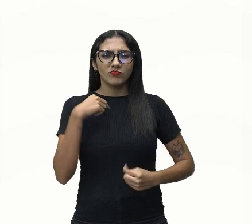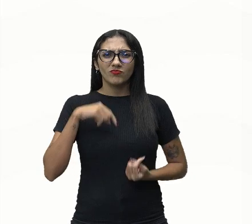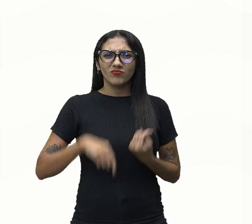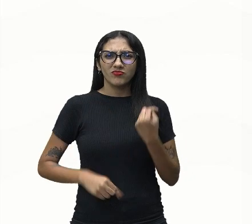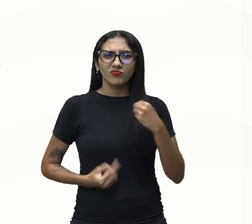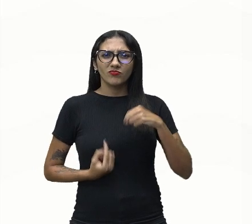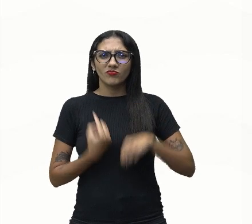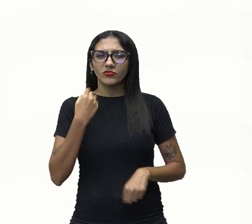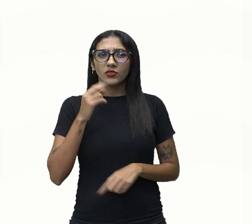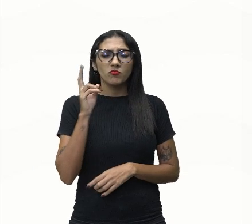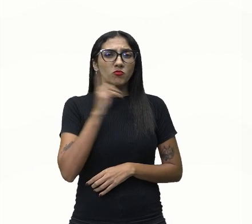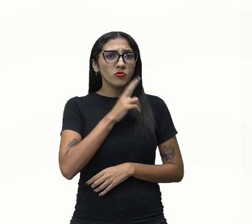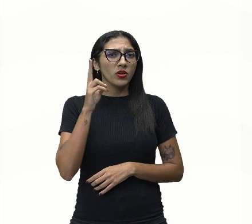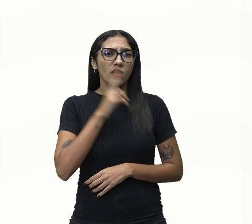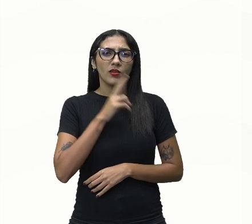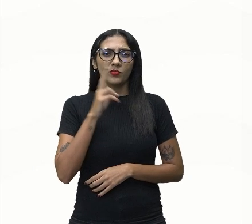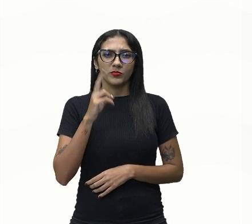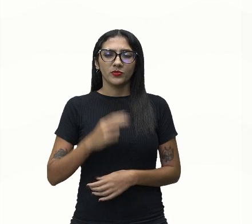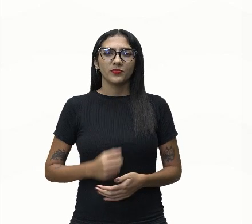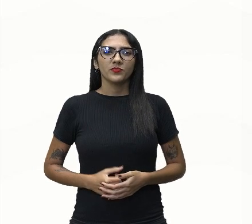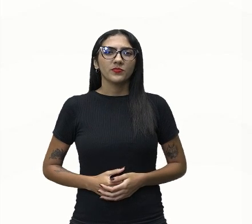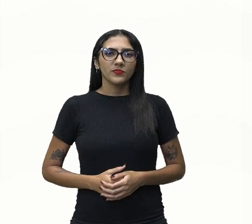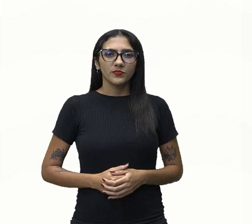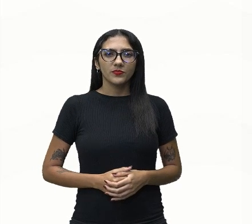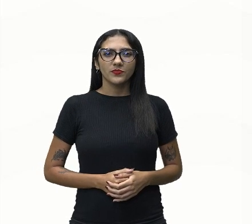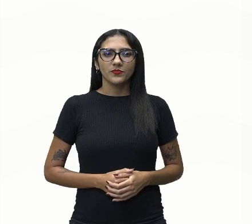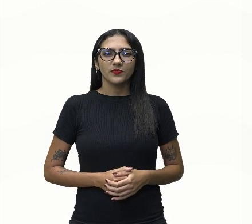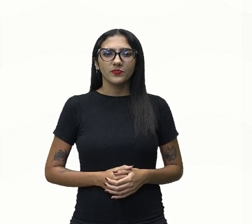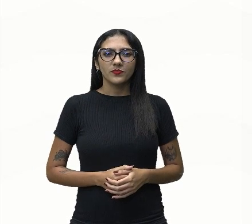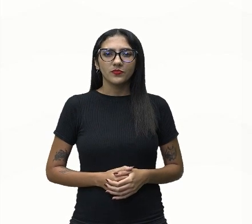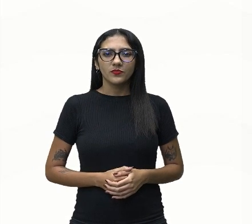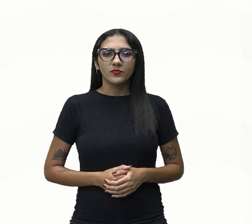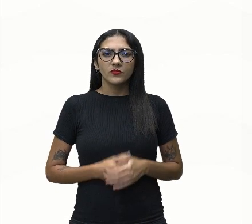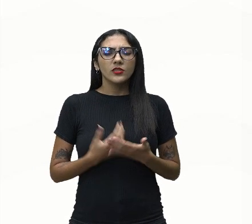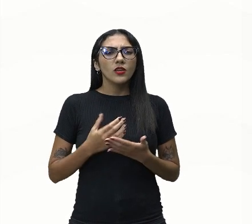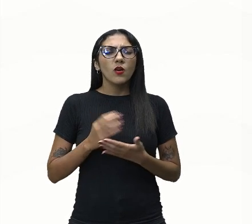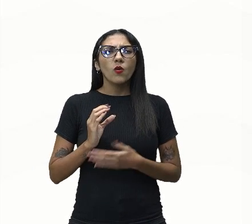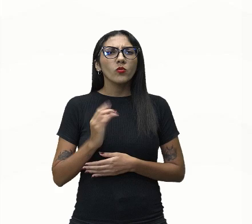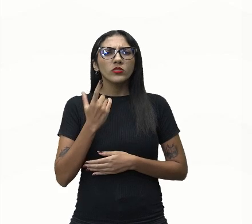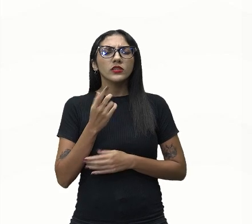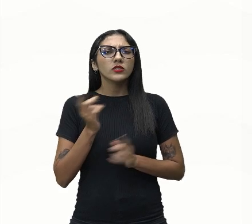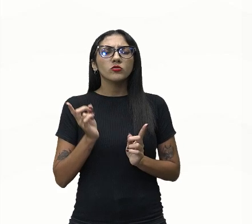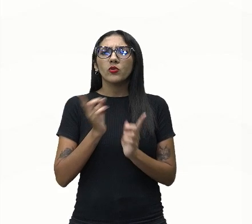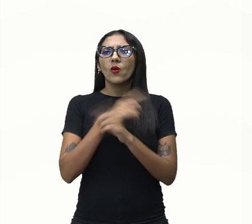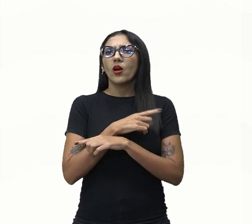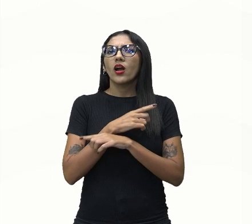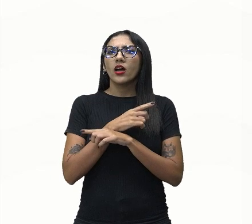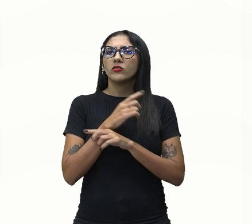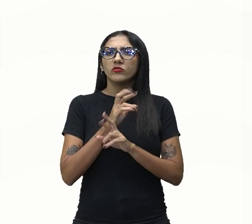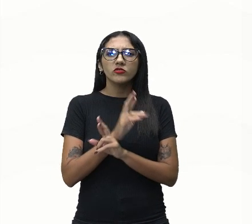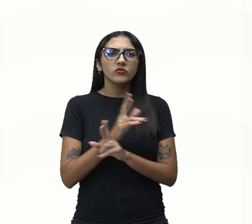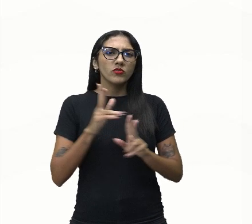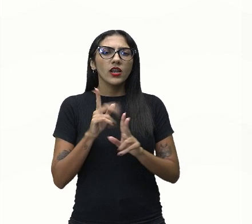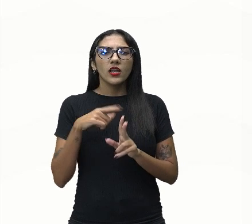metabolismo dessa pessoa. E quando ocorre o contrário, a gente chama de